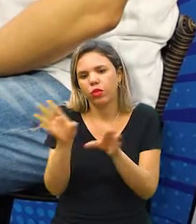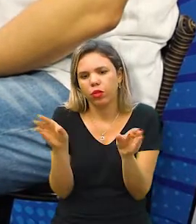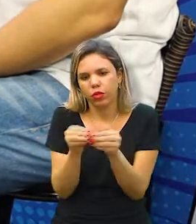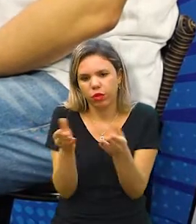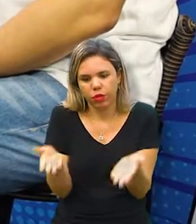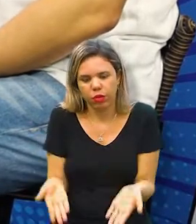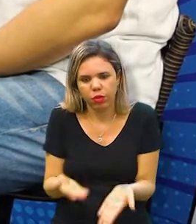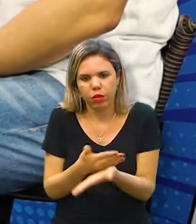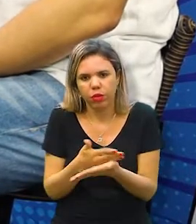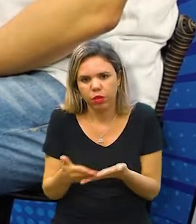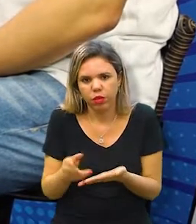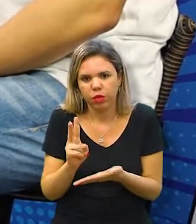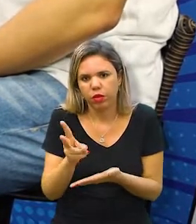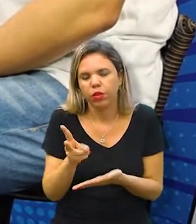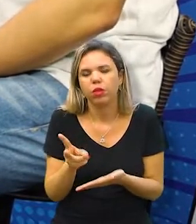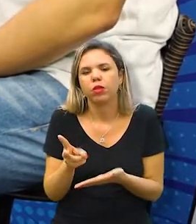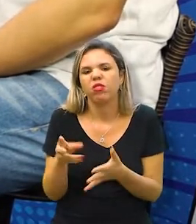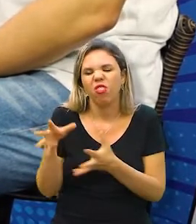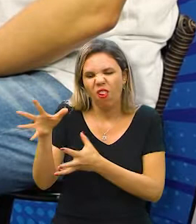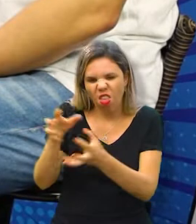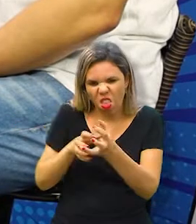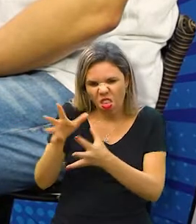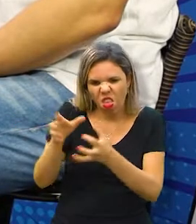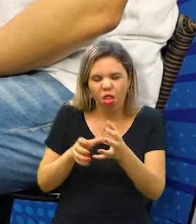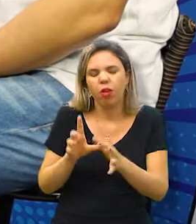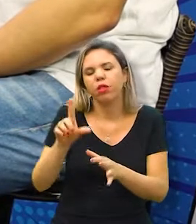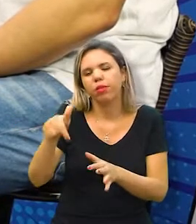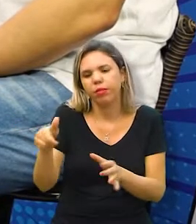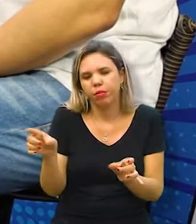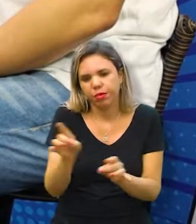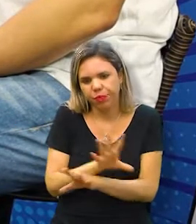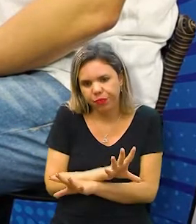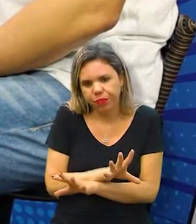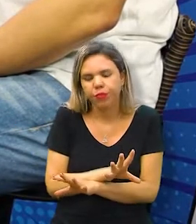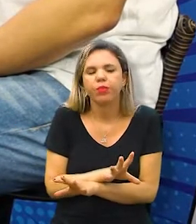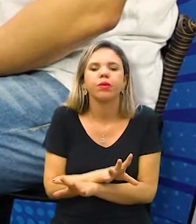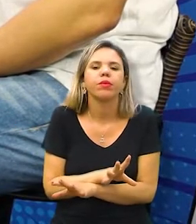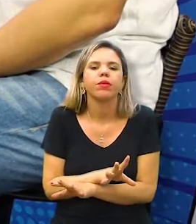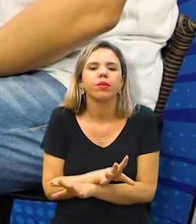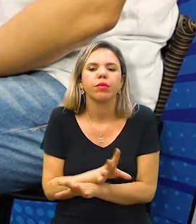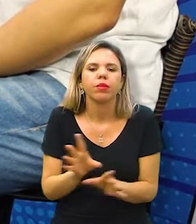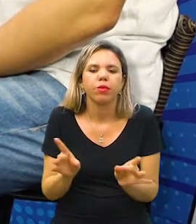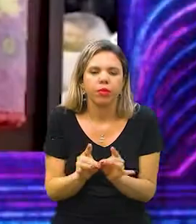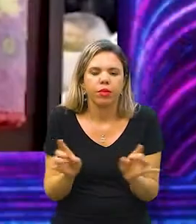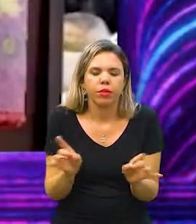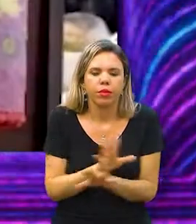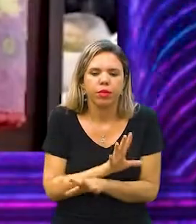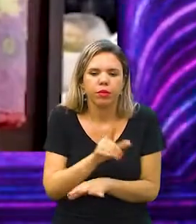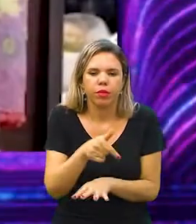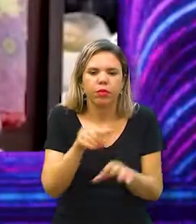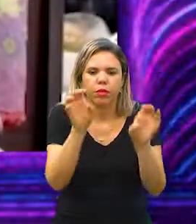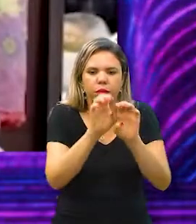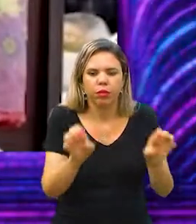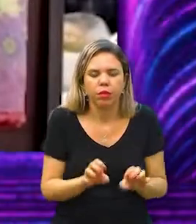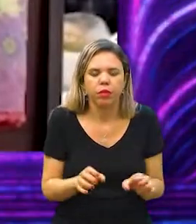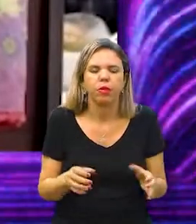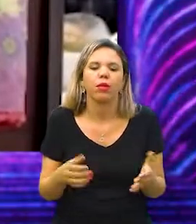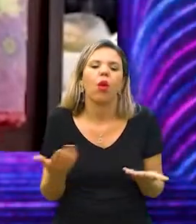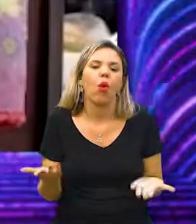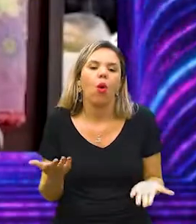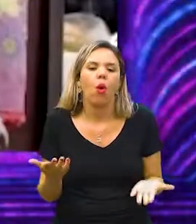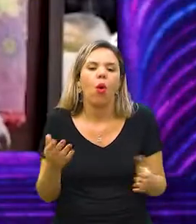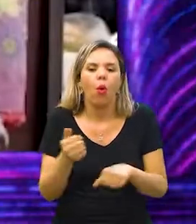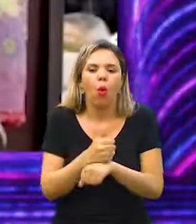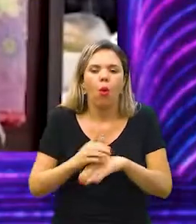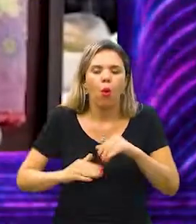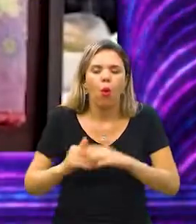já deixo definido. Eu começo sempre pelo conflito, né? Então eu deixo já os conflitos definidos, essa estrutura,